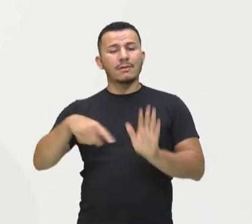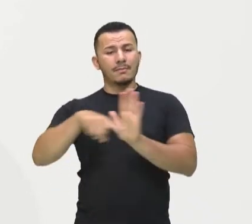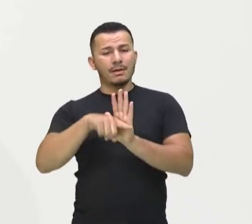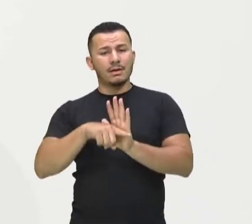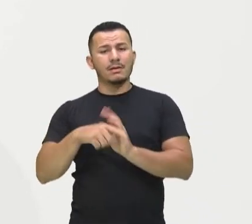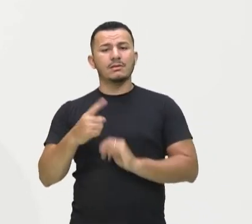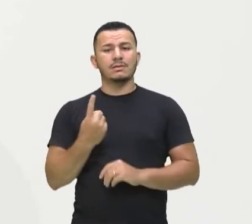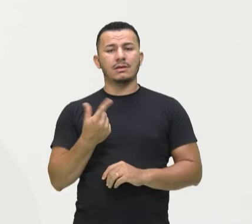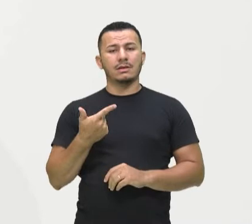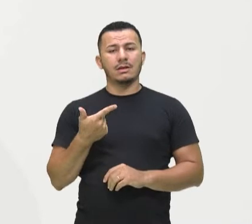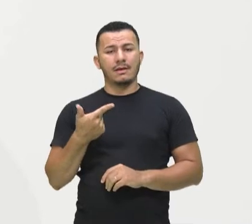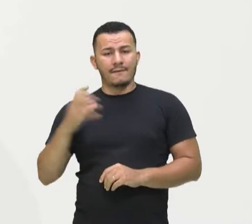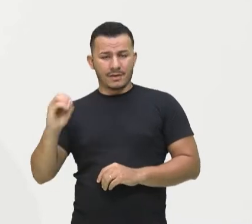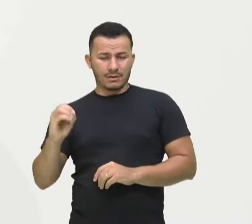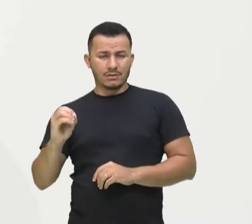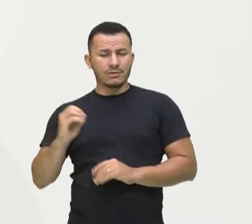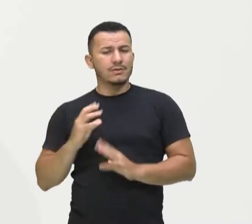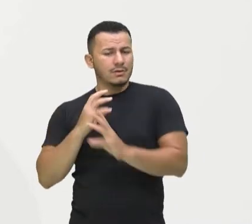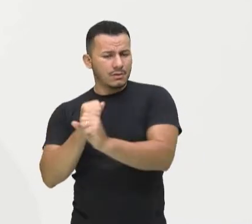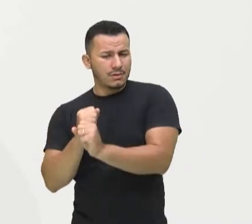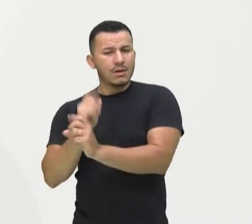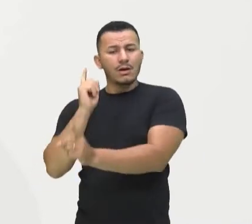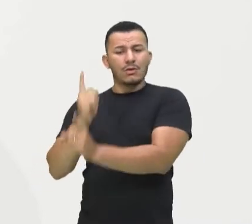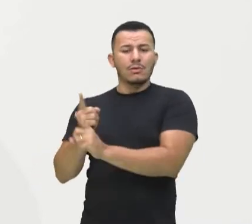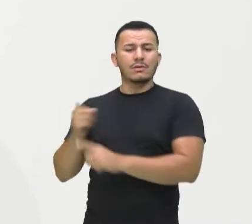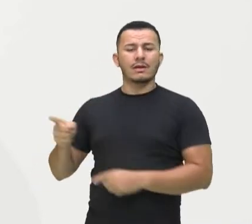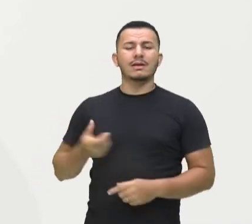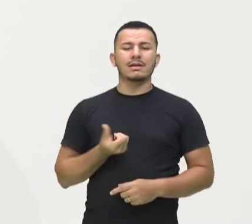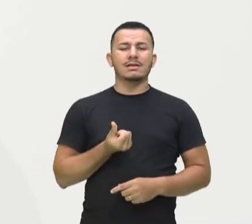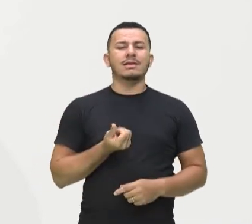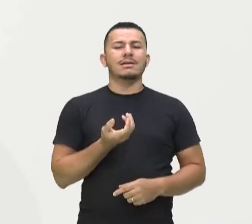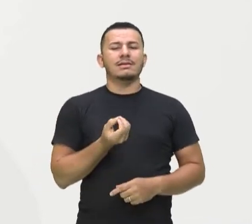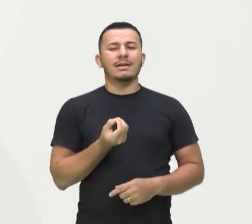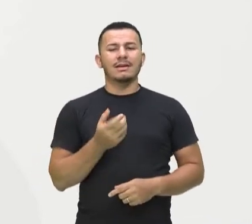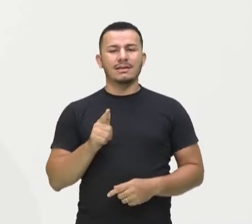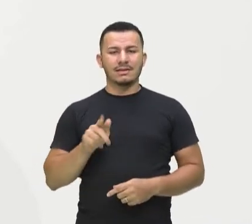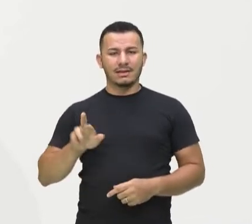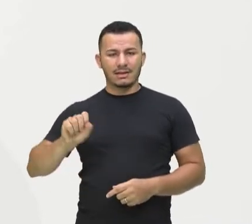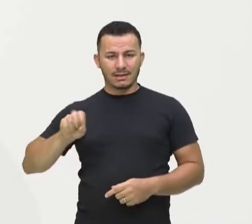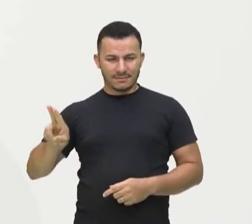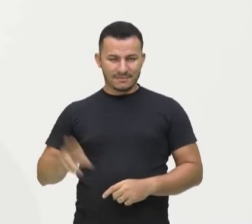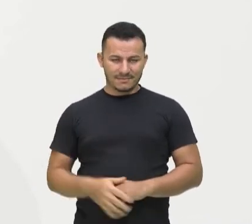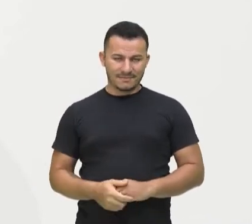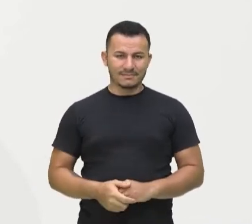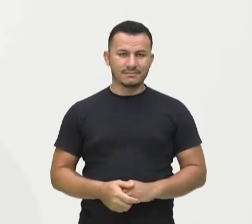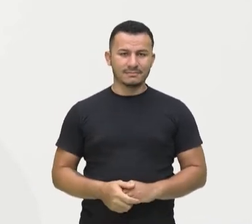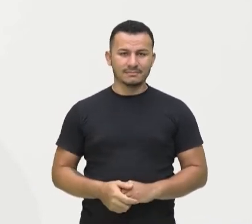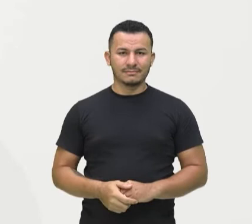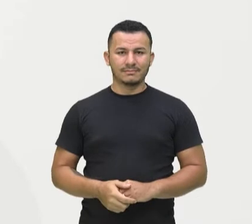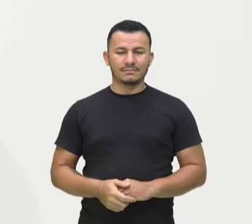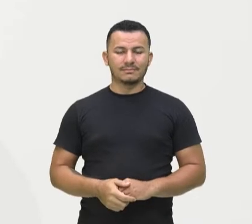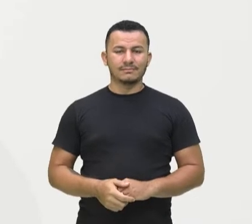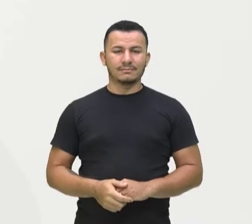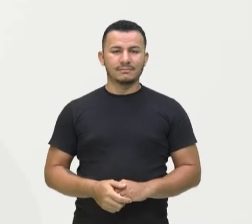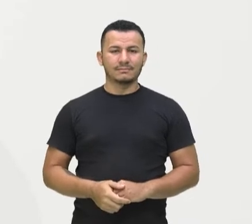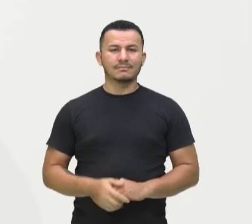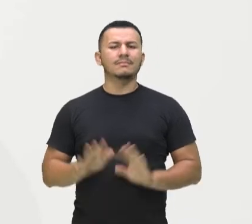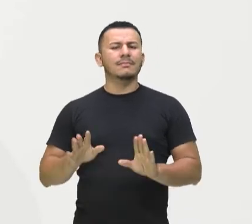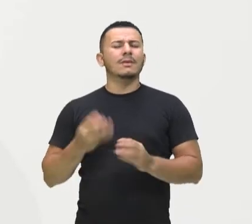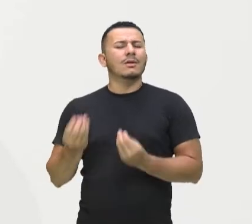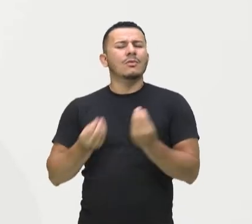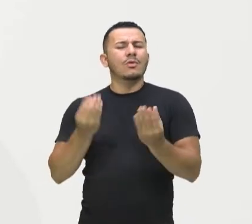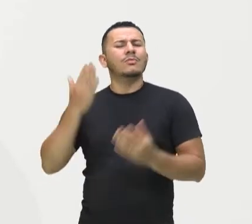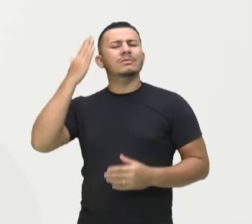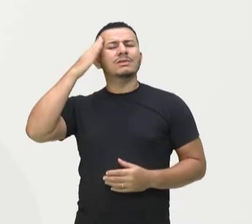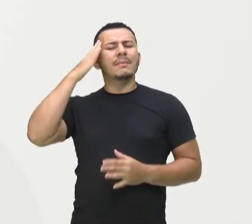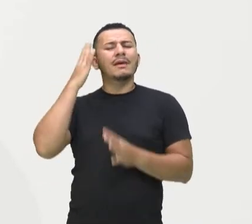180 graus menos 120, que isso vai nos dar, então, 60 graus, beleza? E por que que a gente